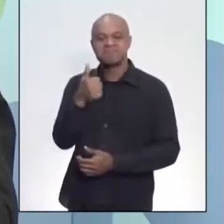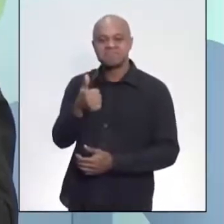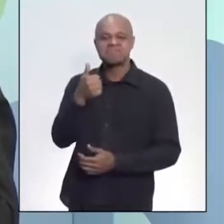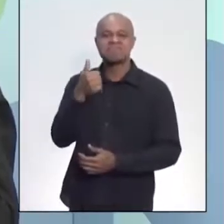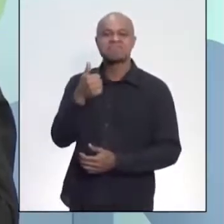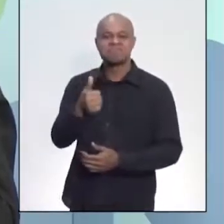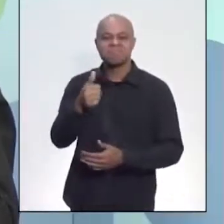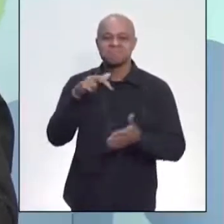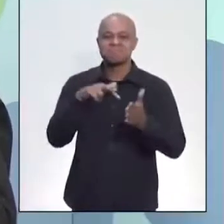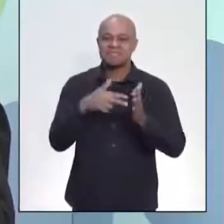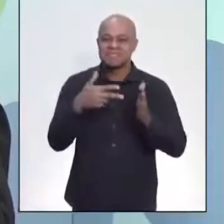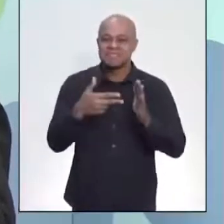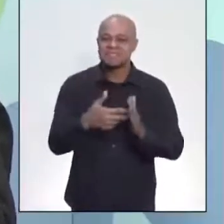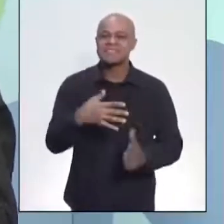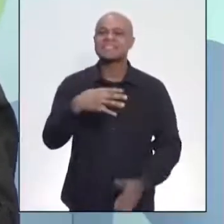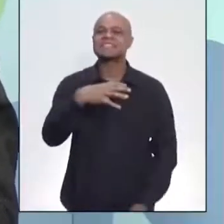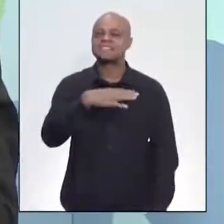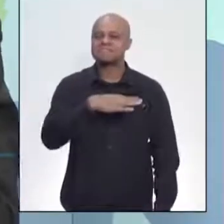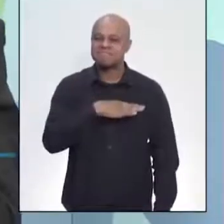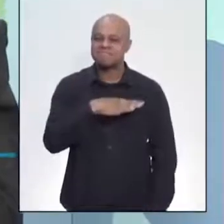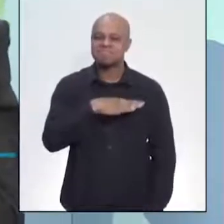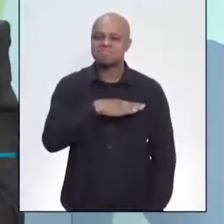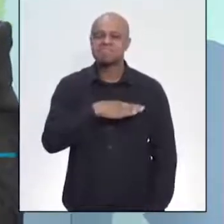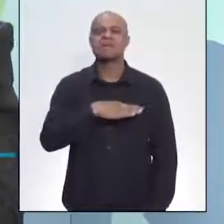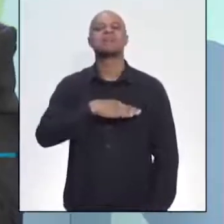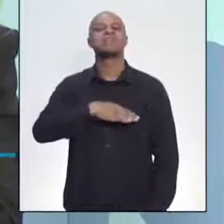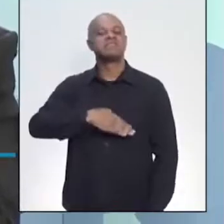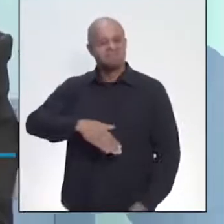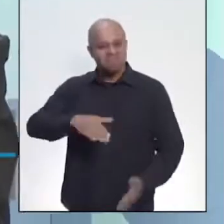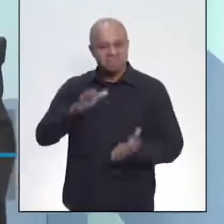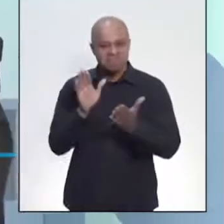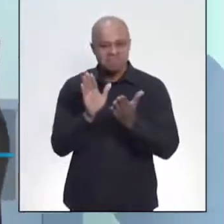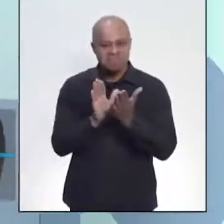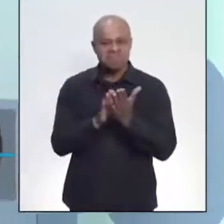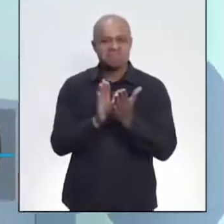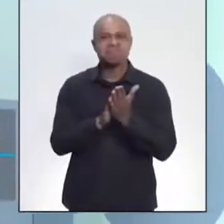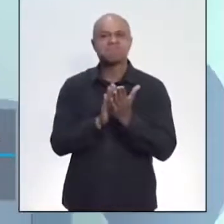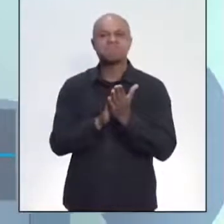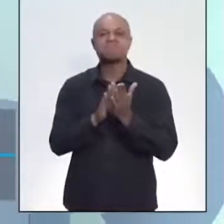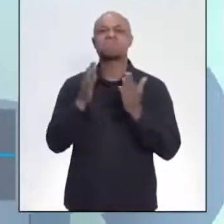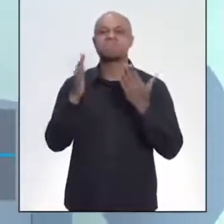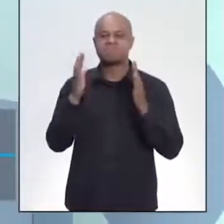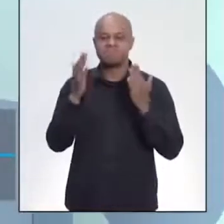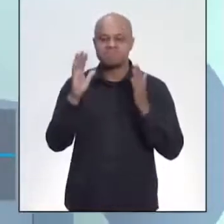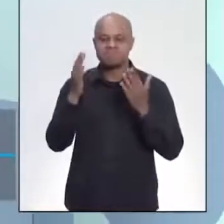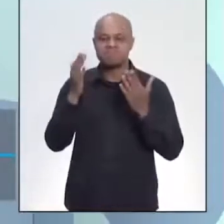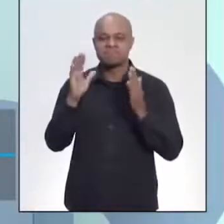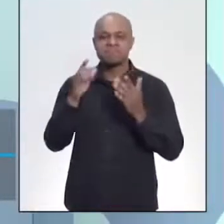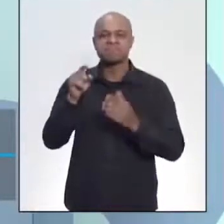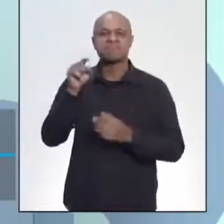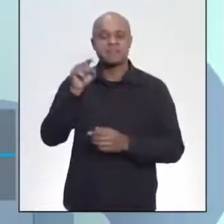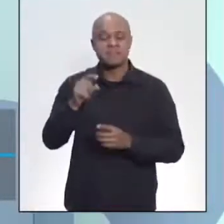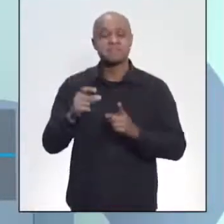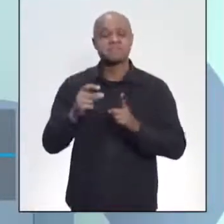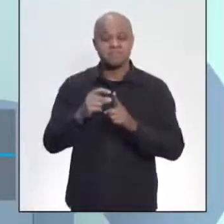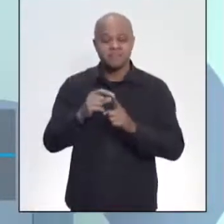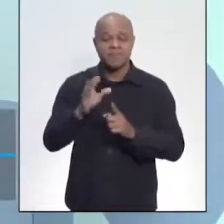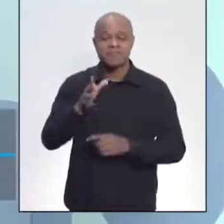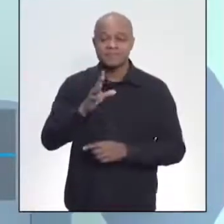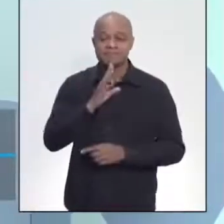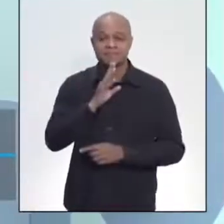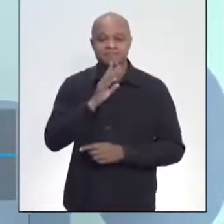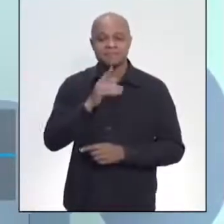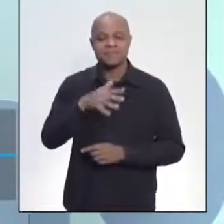podem significa cidade exatamente e essa palavra ela está no nosso meio